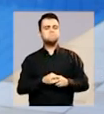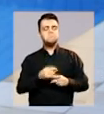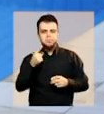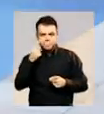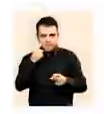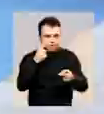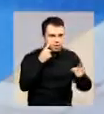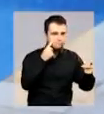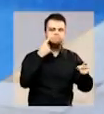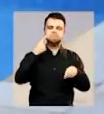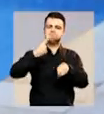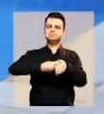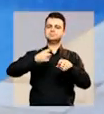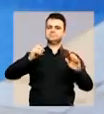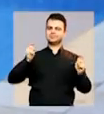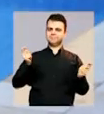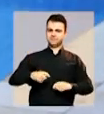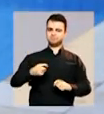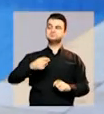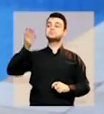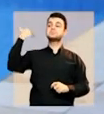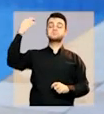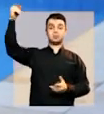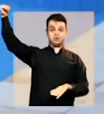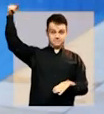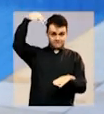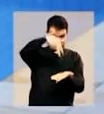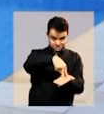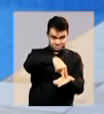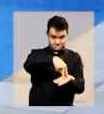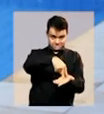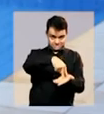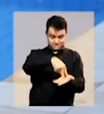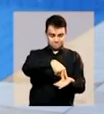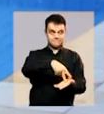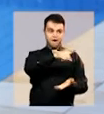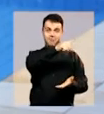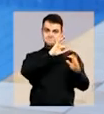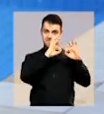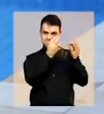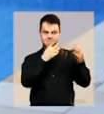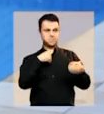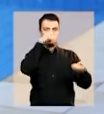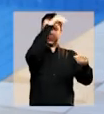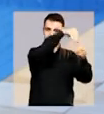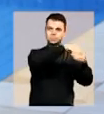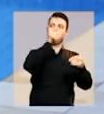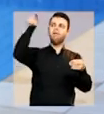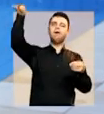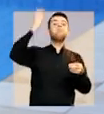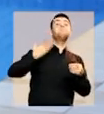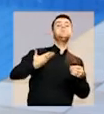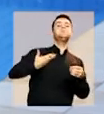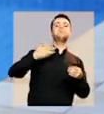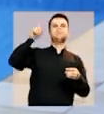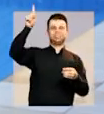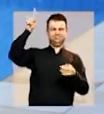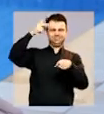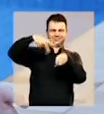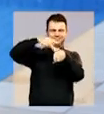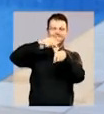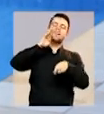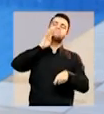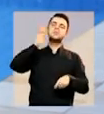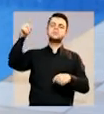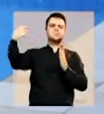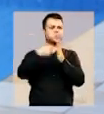ver isso. Quando eu cheguei, também minha família e meus amigos da Bélgica me perguntaram o que